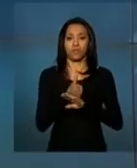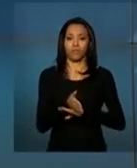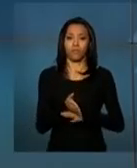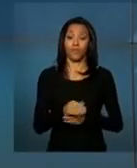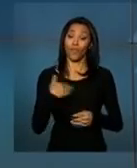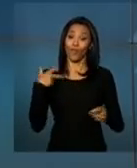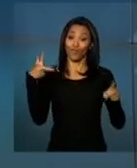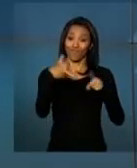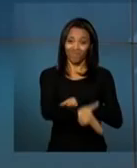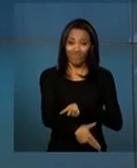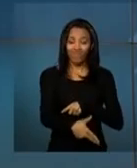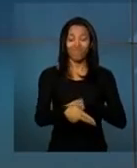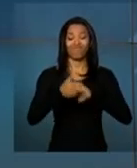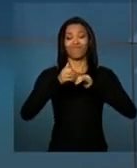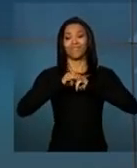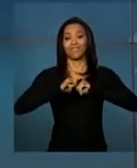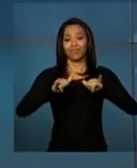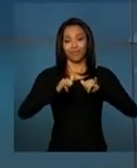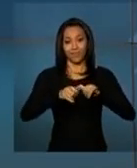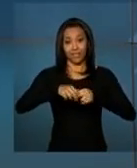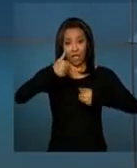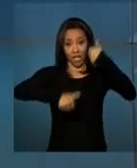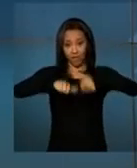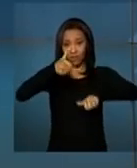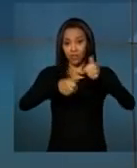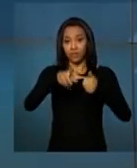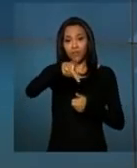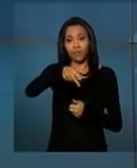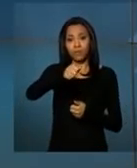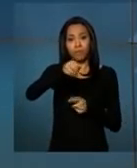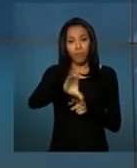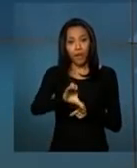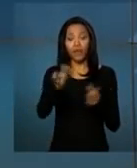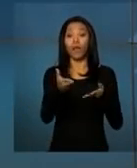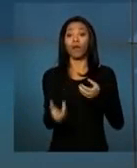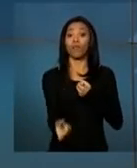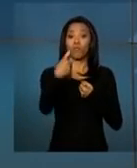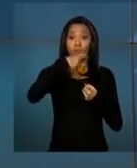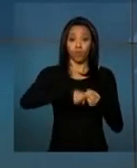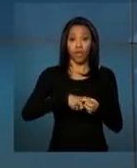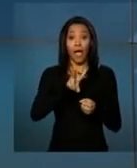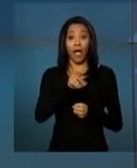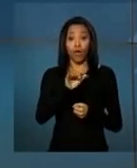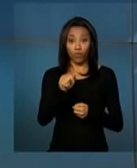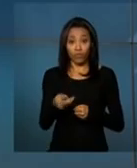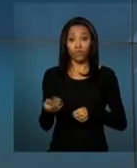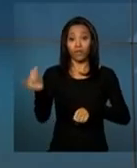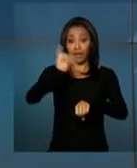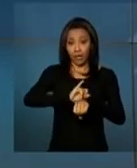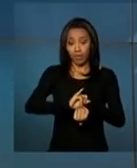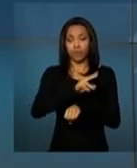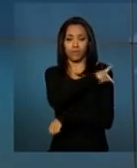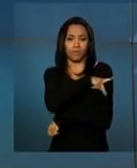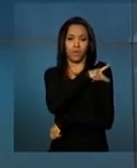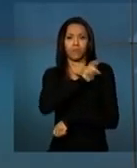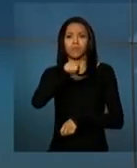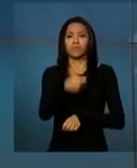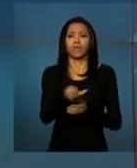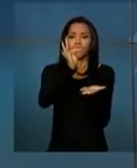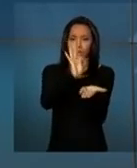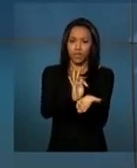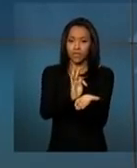Nós interrompemos a transmissão do balanço do PAC. Agora nós vamos ao vivo a Teresina, no Piauí, onde a presidenta